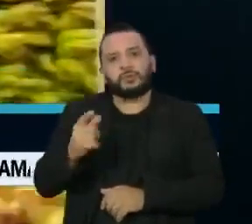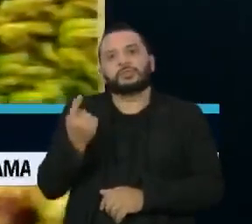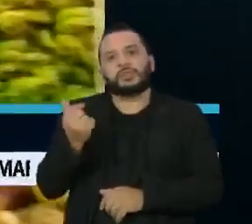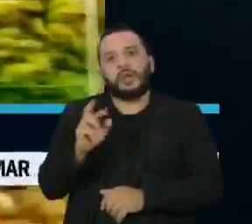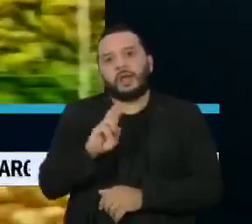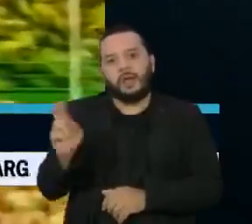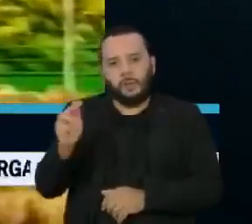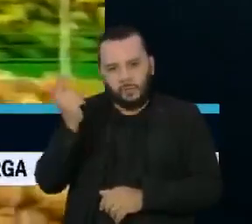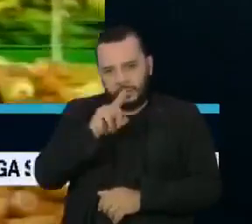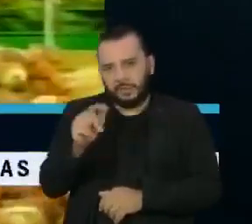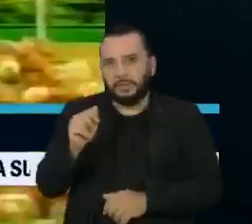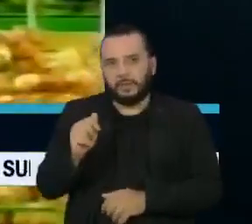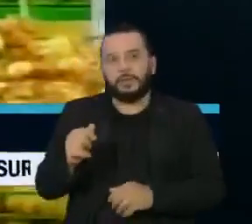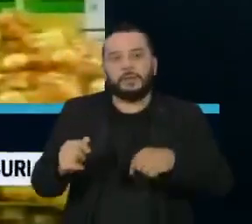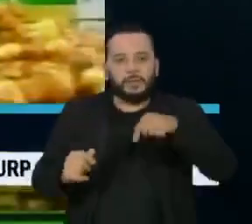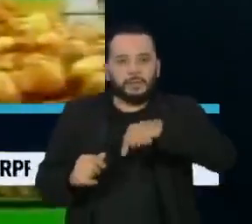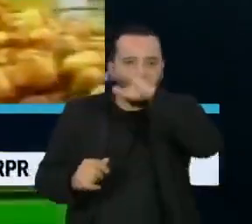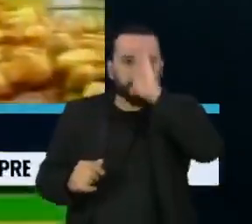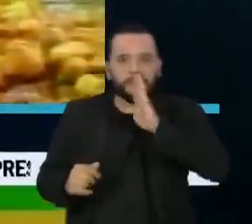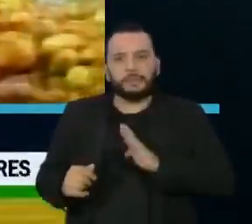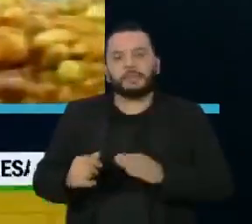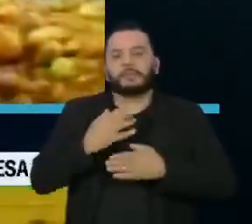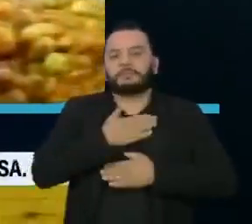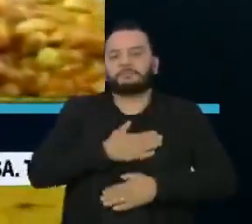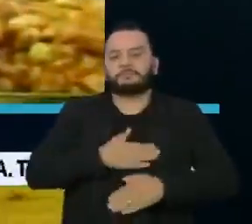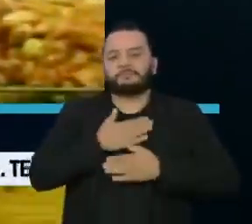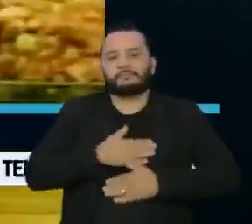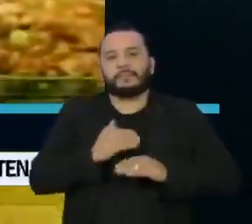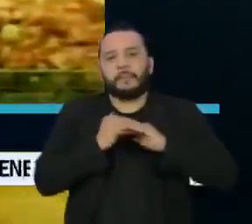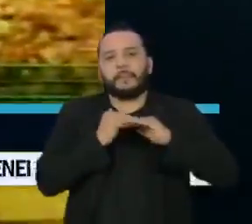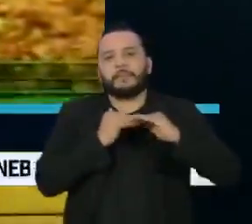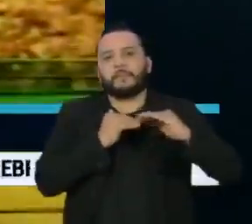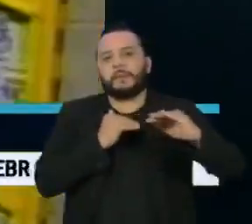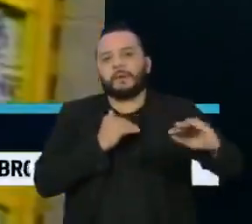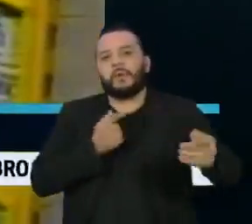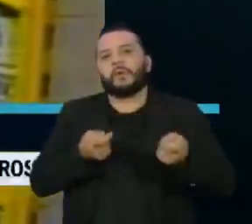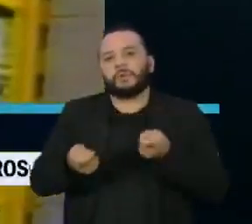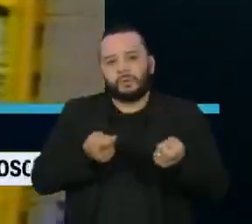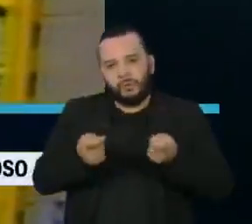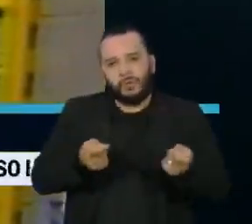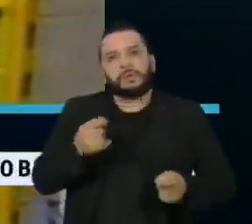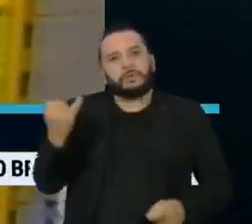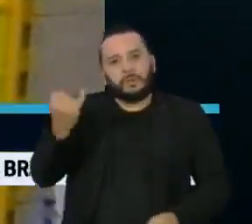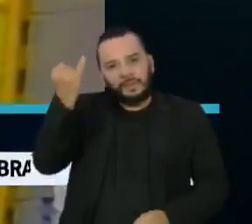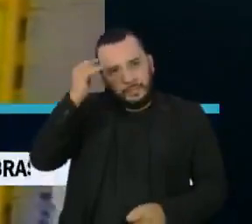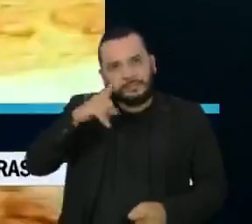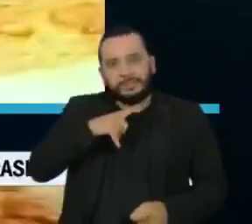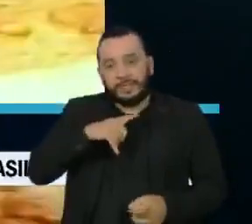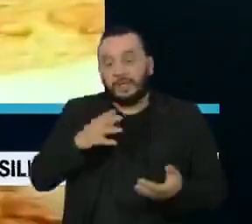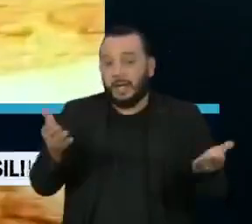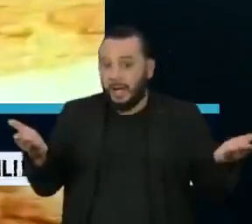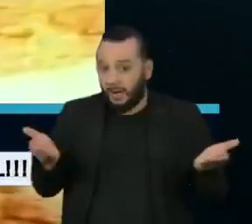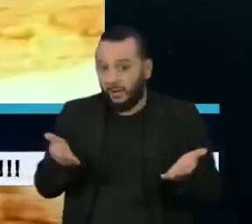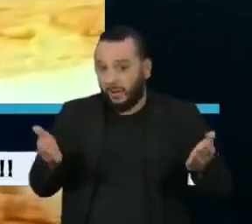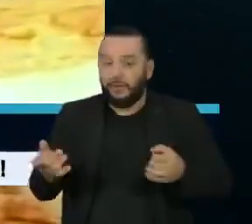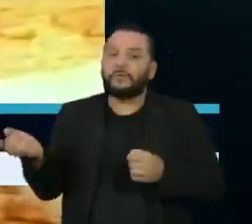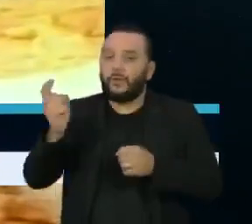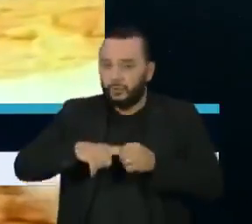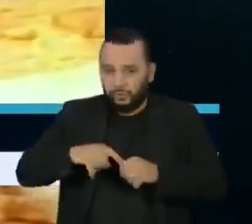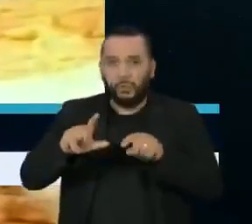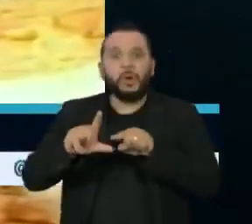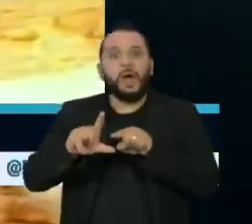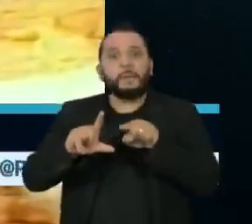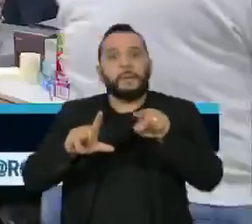moeda. Os brasileiros passaram a viver em um ambiente de inflação sob controle e a dar valor a isso. E ela voltou a ocupar o centro